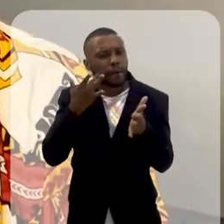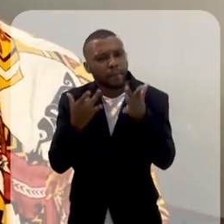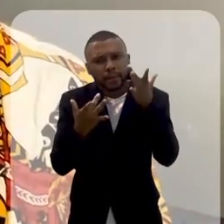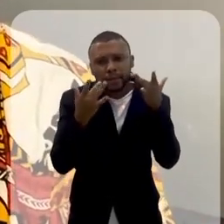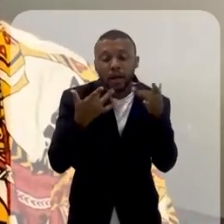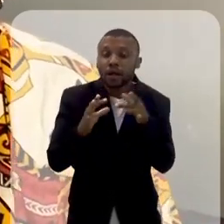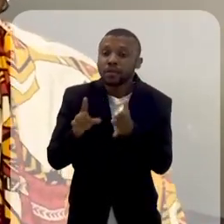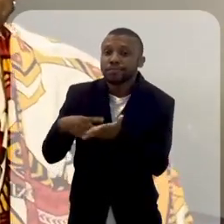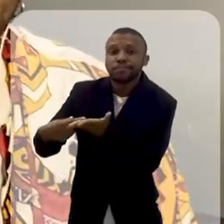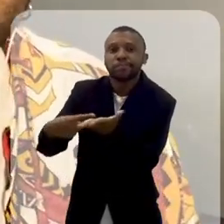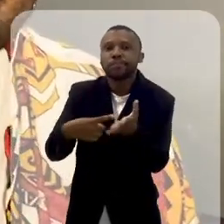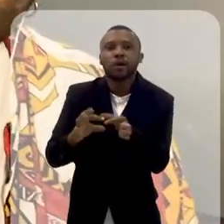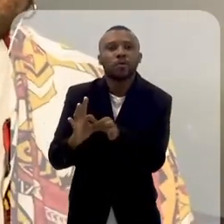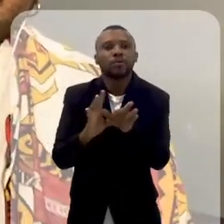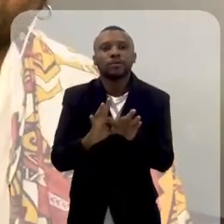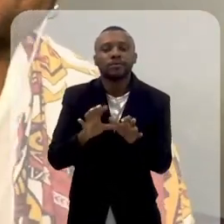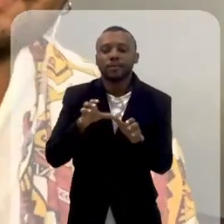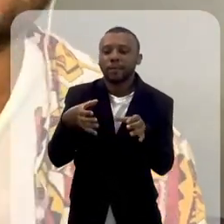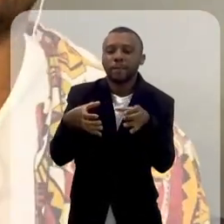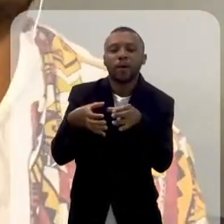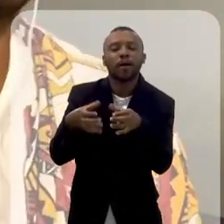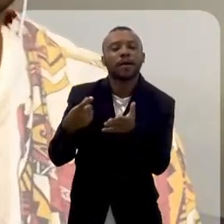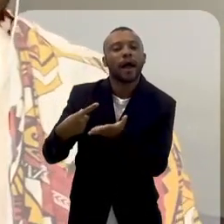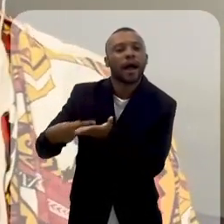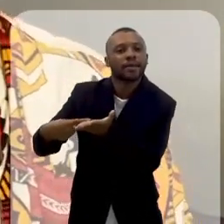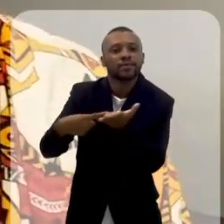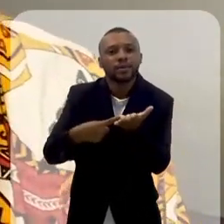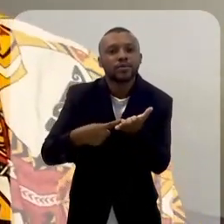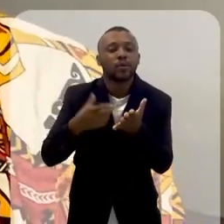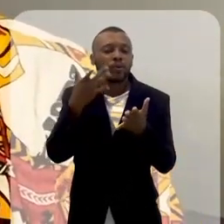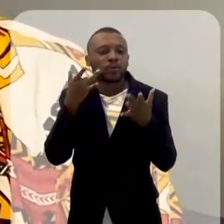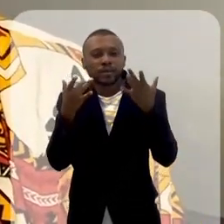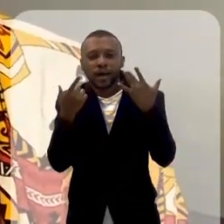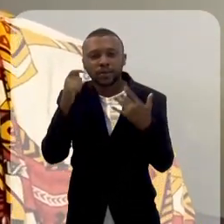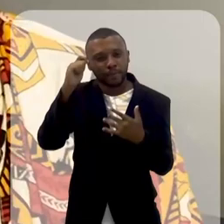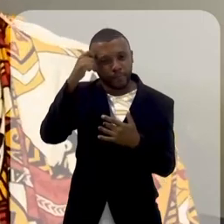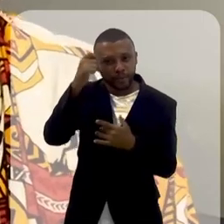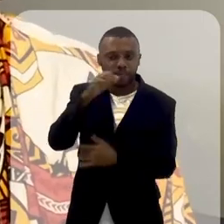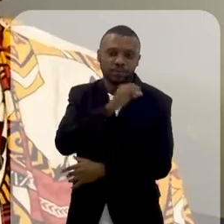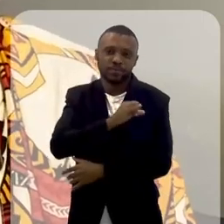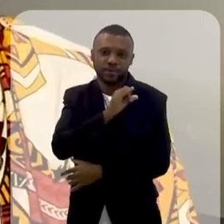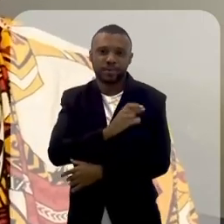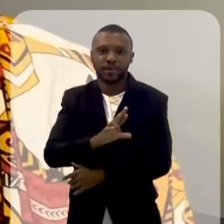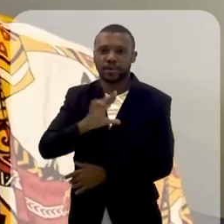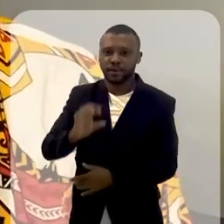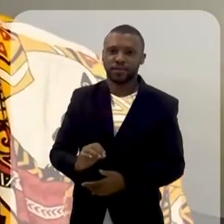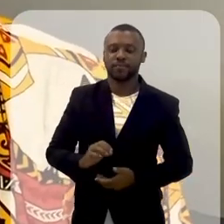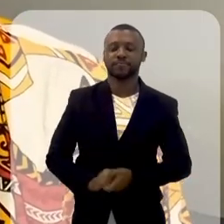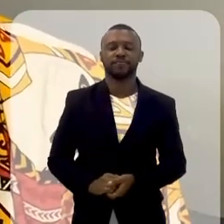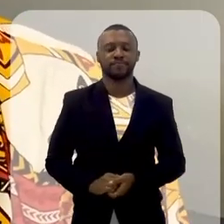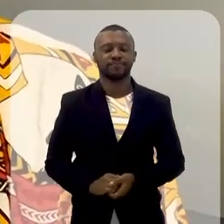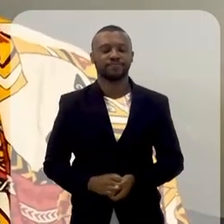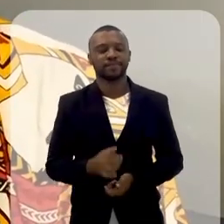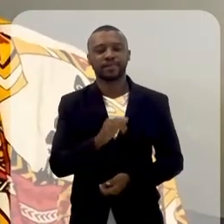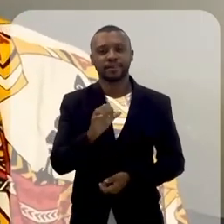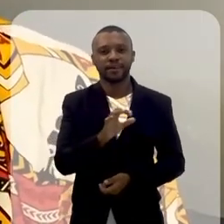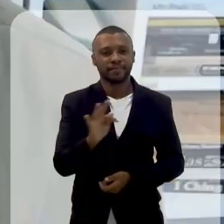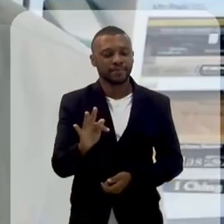obras, está colocando as pessoas para apresentar, unindo esses grupos e articulando, né, o Teatro Preto no Rio de